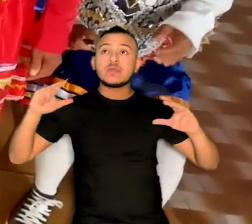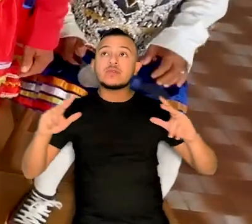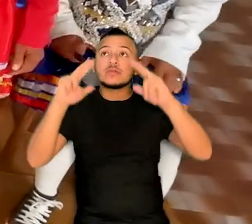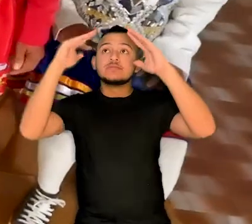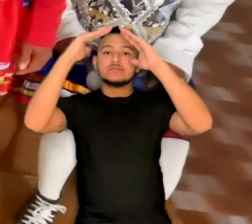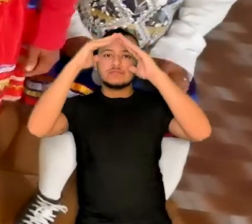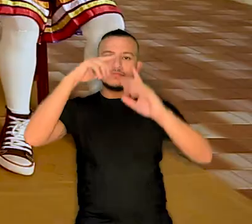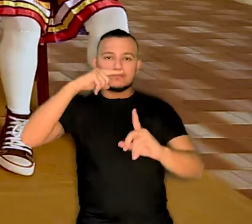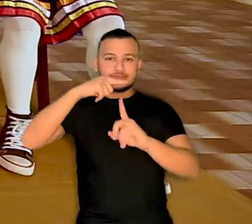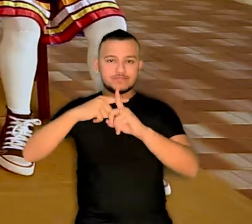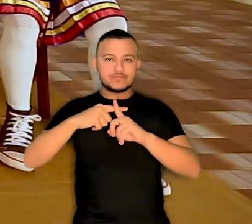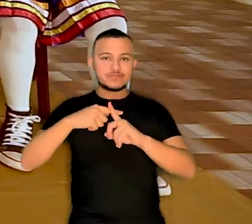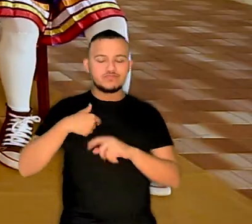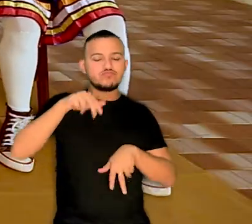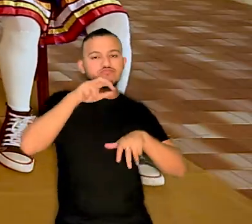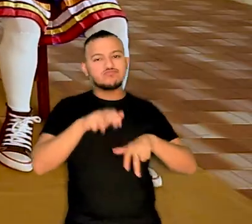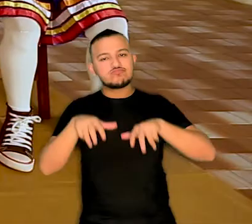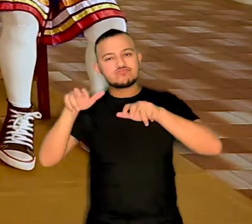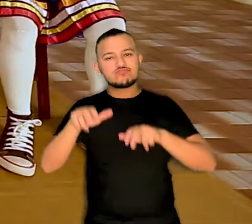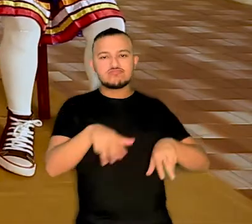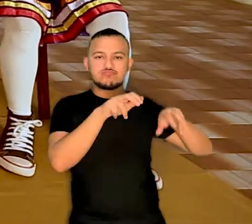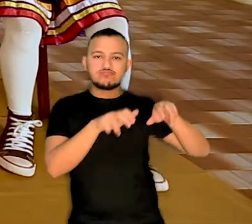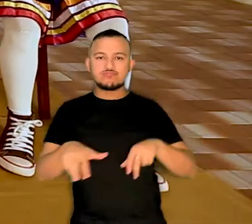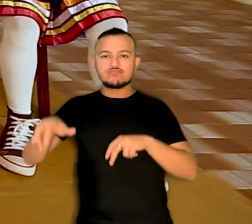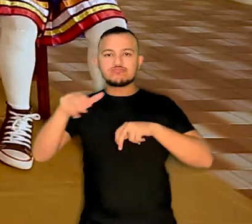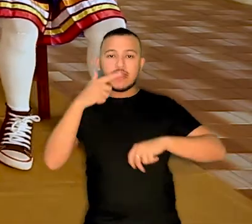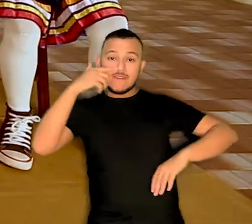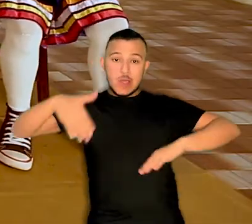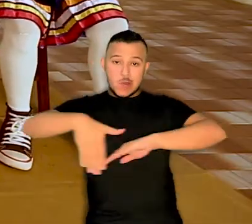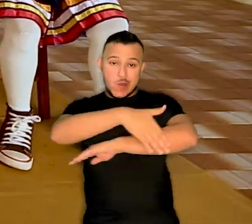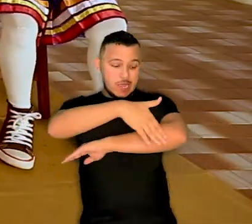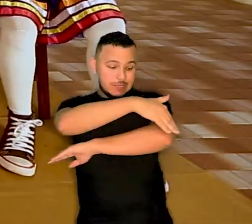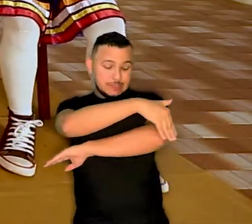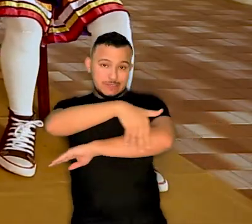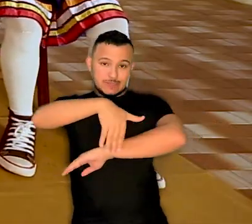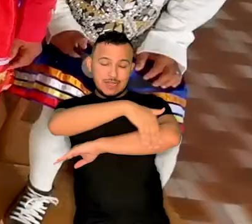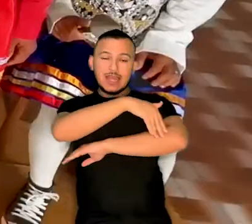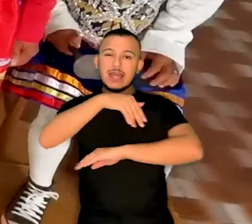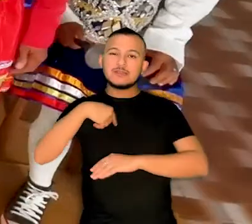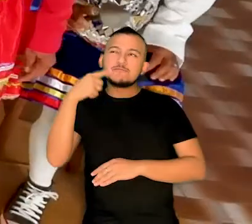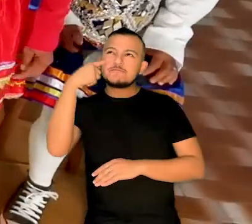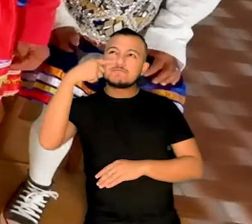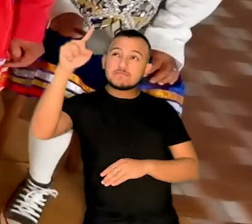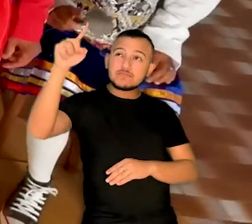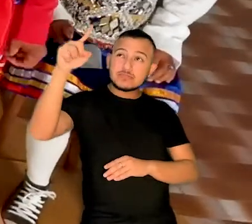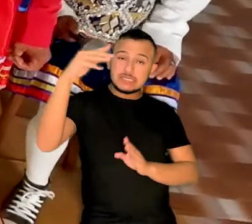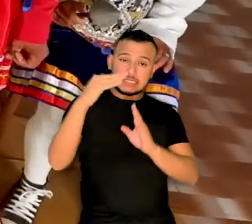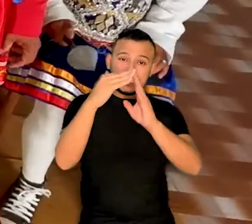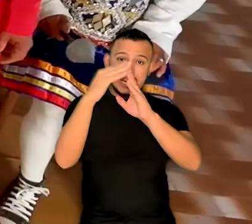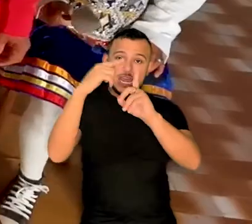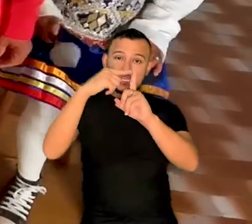igreja. Mas quando eu chego na ponta da rua, de longe eu vejo a torre